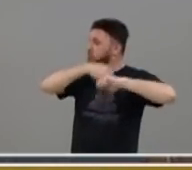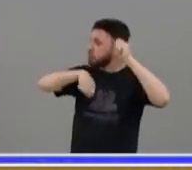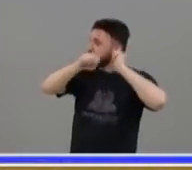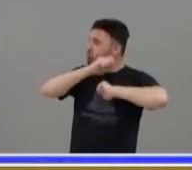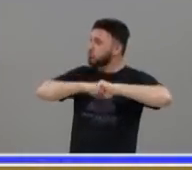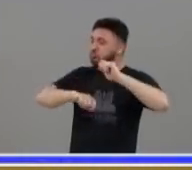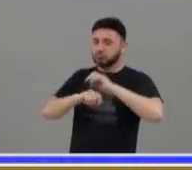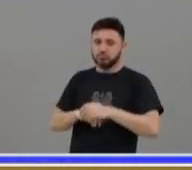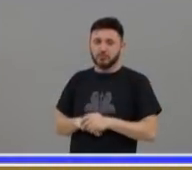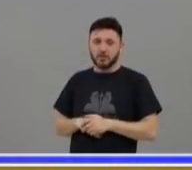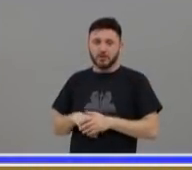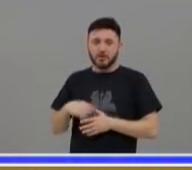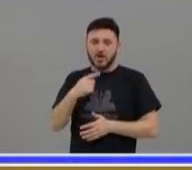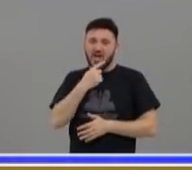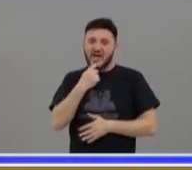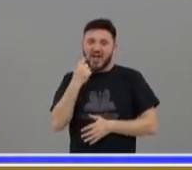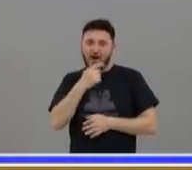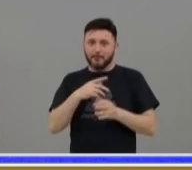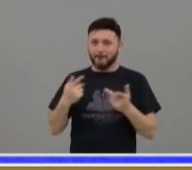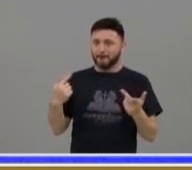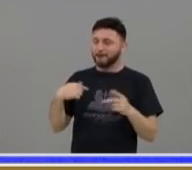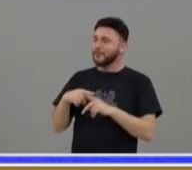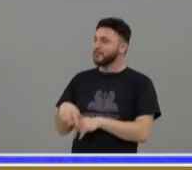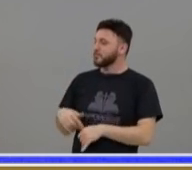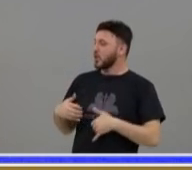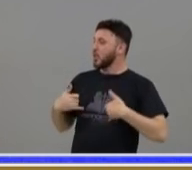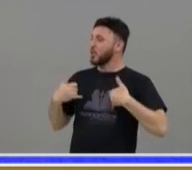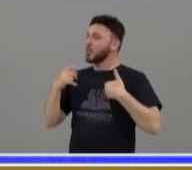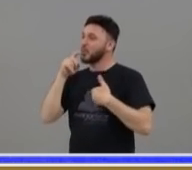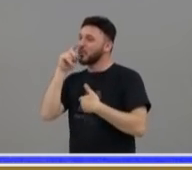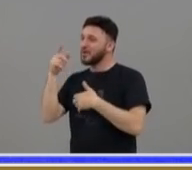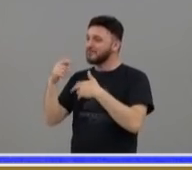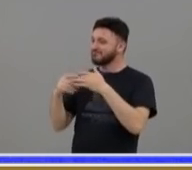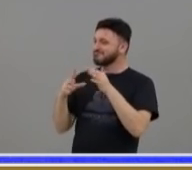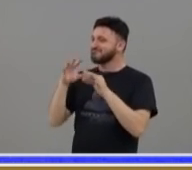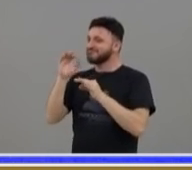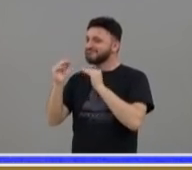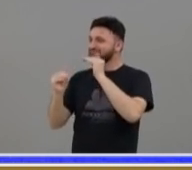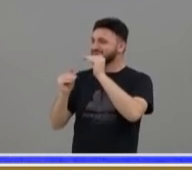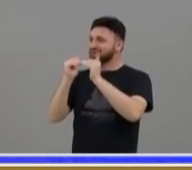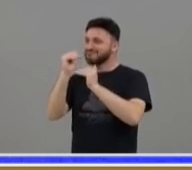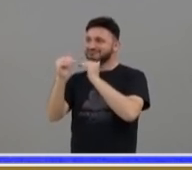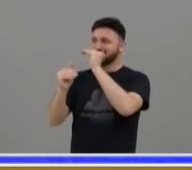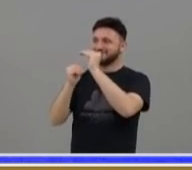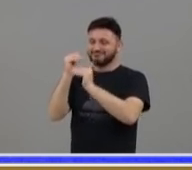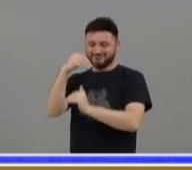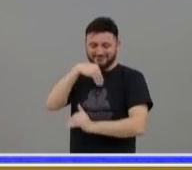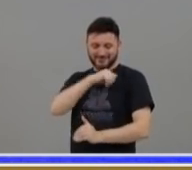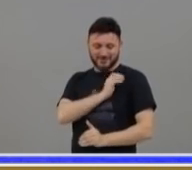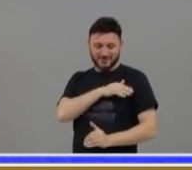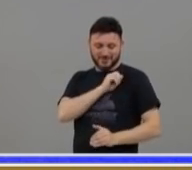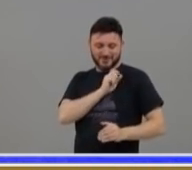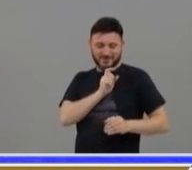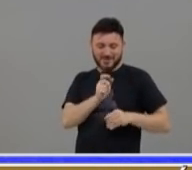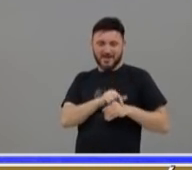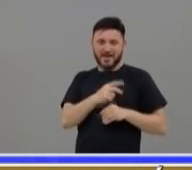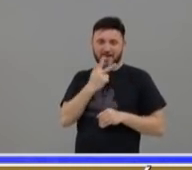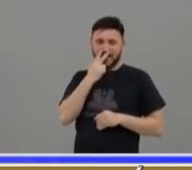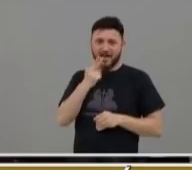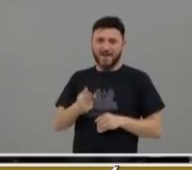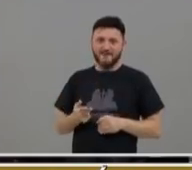envelhecendo um pouquinho, porque o orgulho ele leva outra coisinha que a gente traz dentro do coração, que é